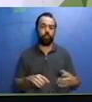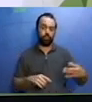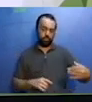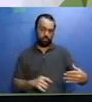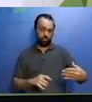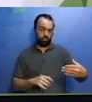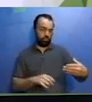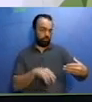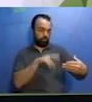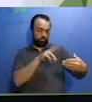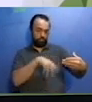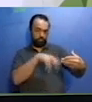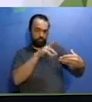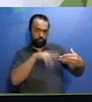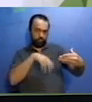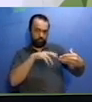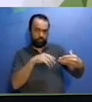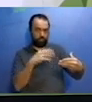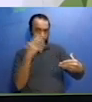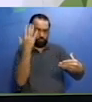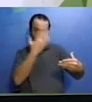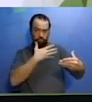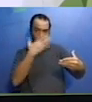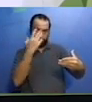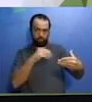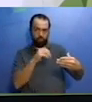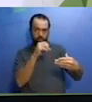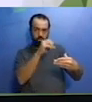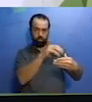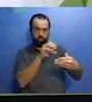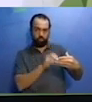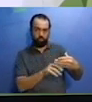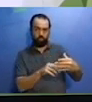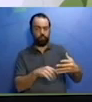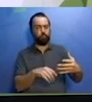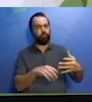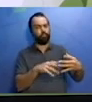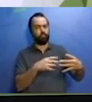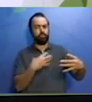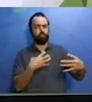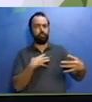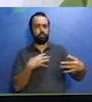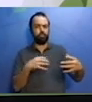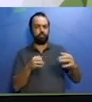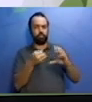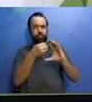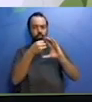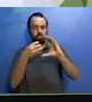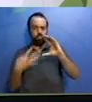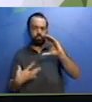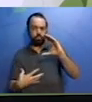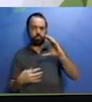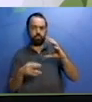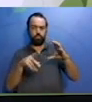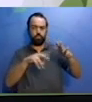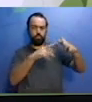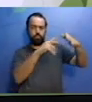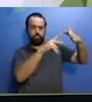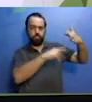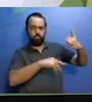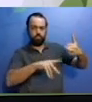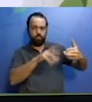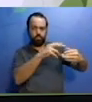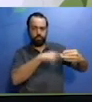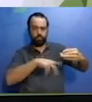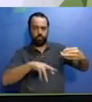uma fase, ou seja, elas possuem as mesmas propriedades físicas em toda a sua extensão. E